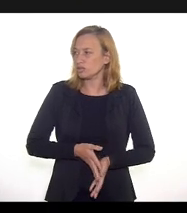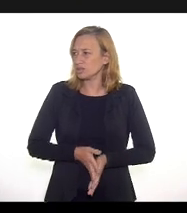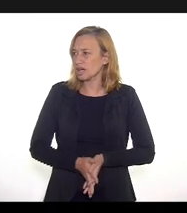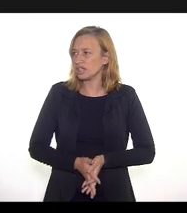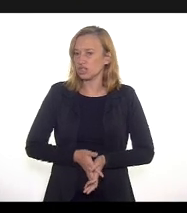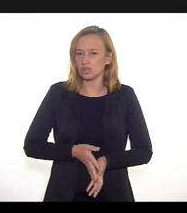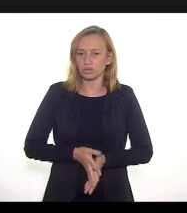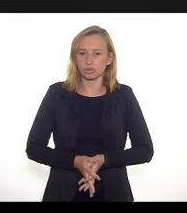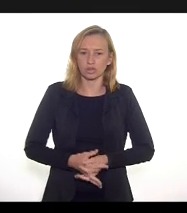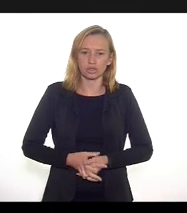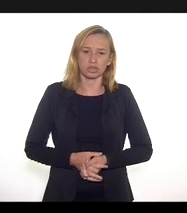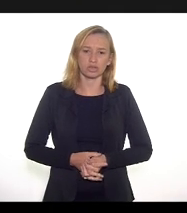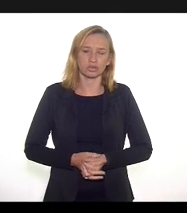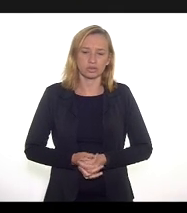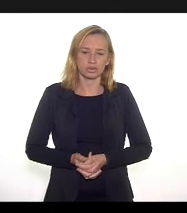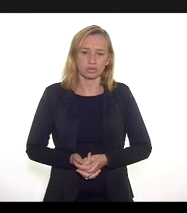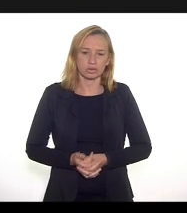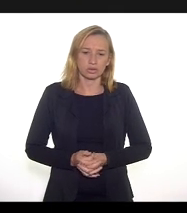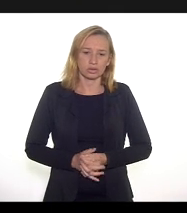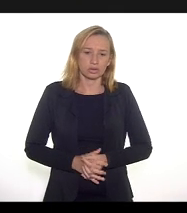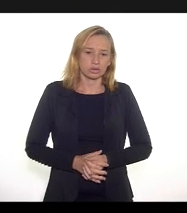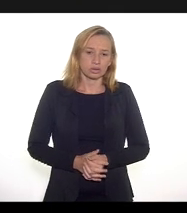Anderson, está aí?